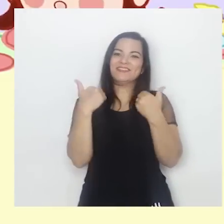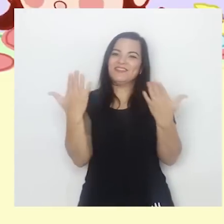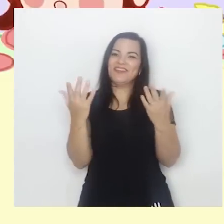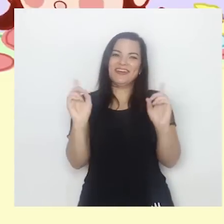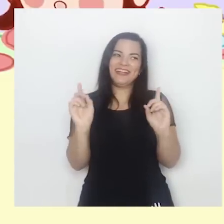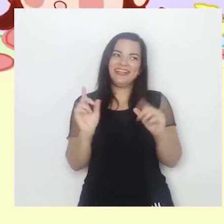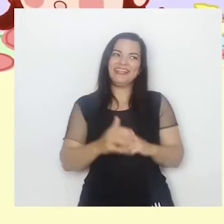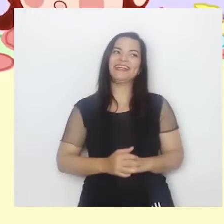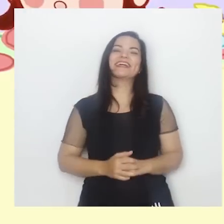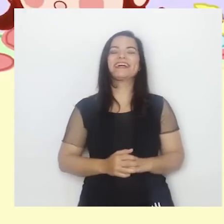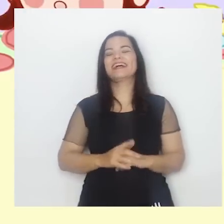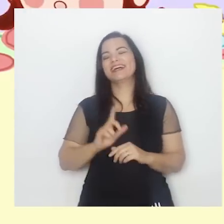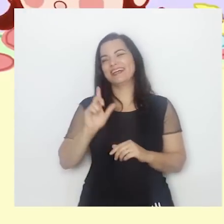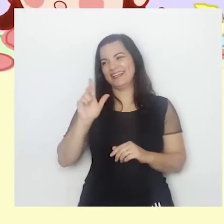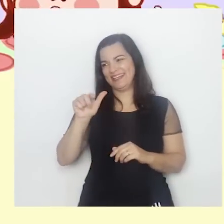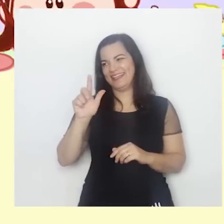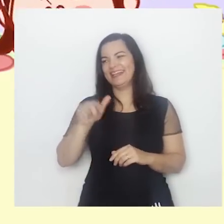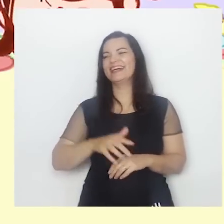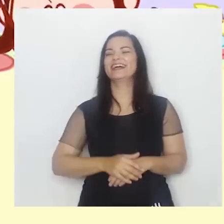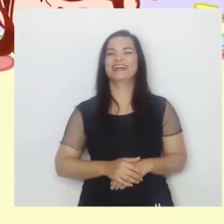Lila?